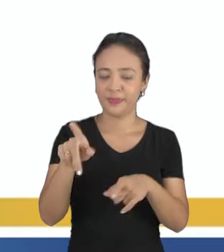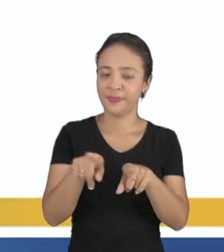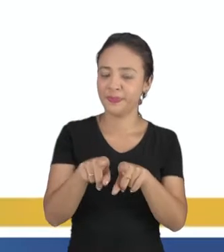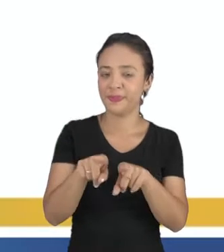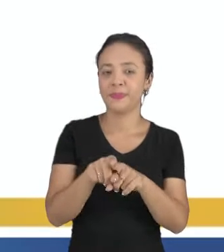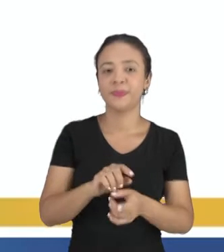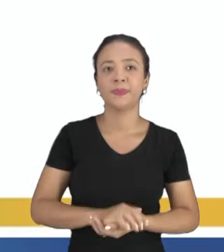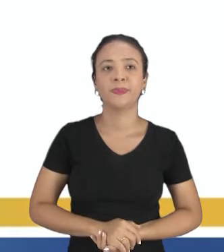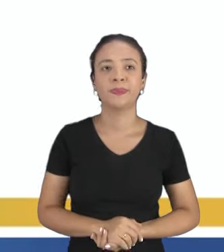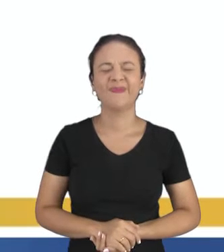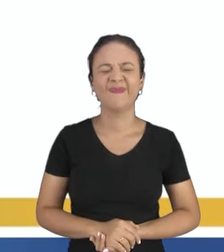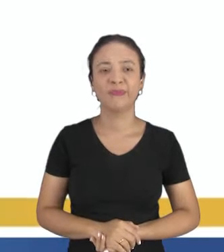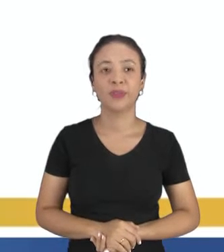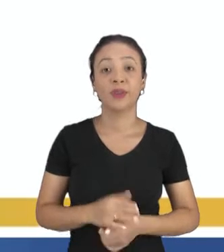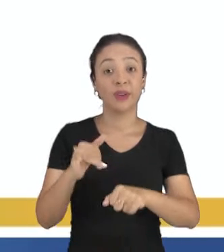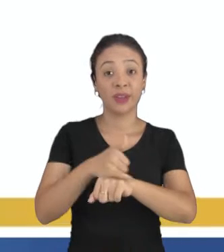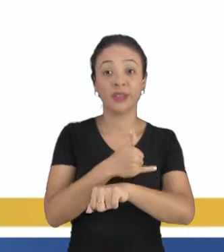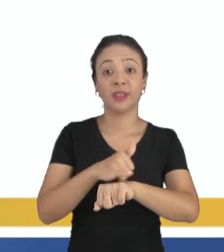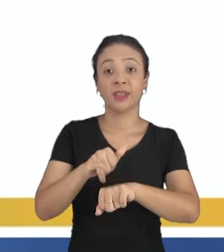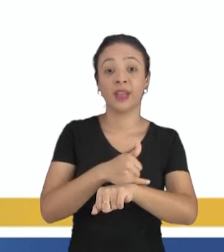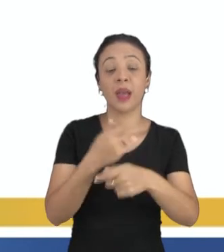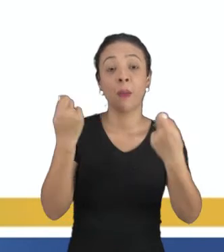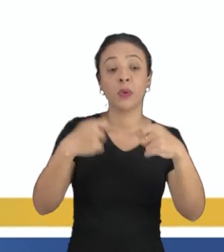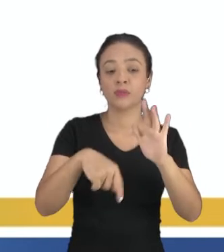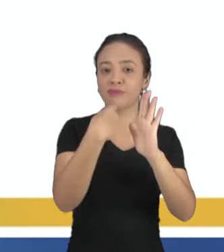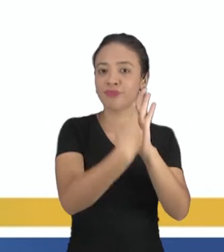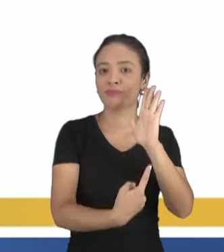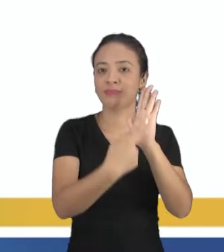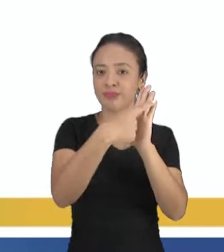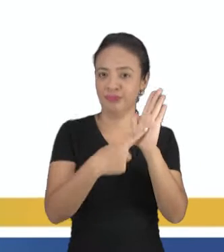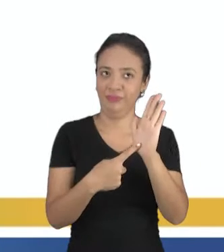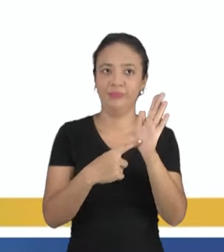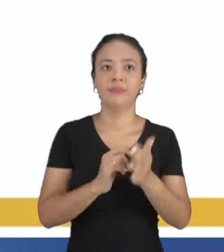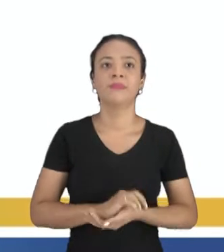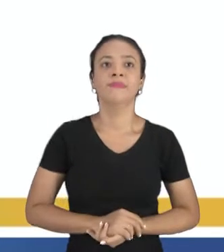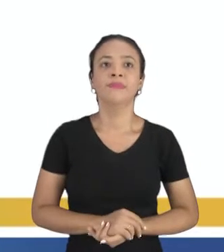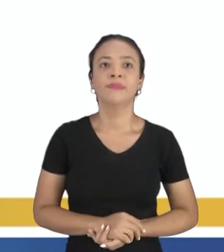tá? A maneira de como a gente pode eliminar.